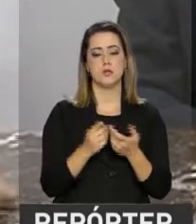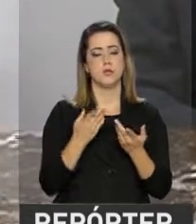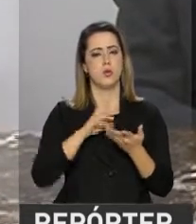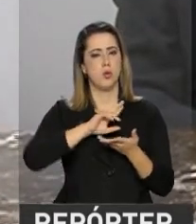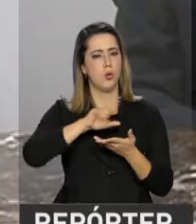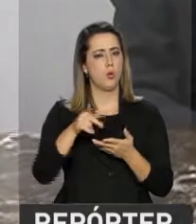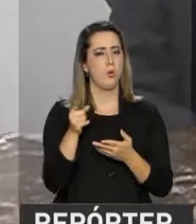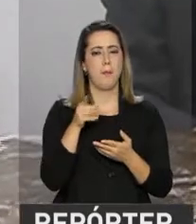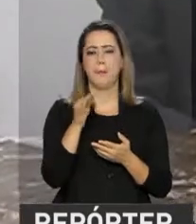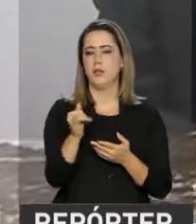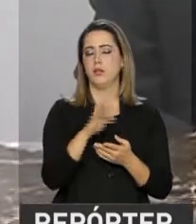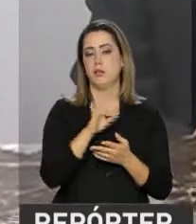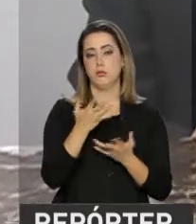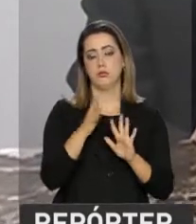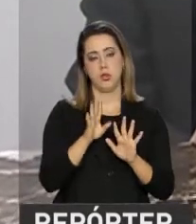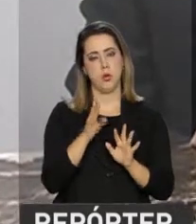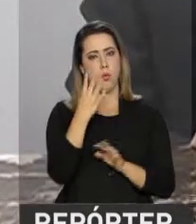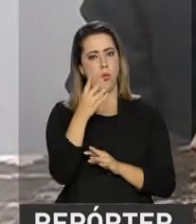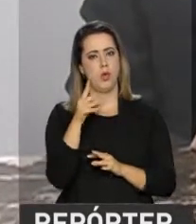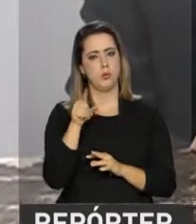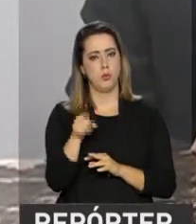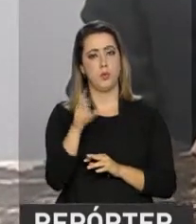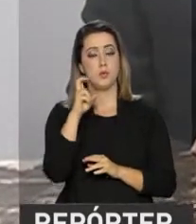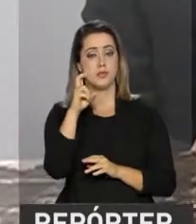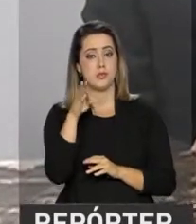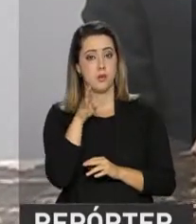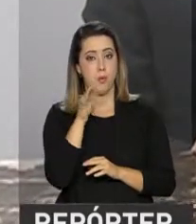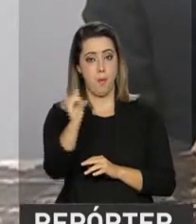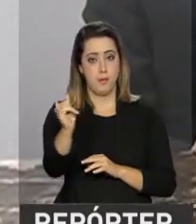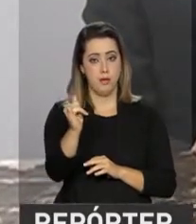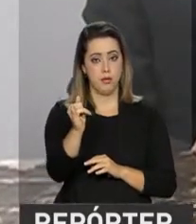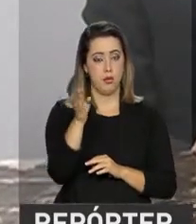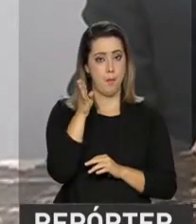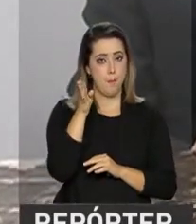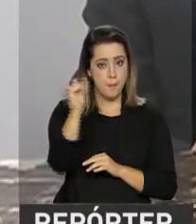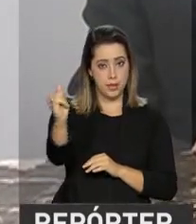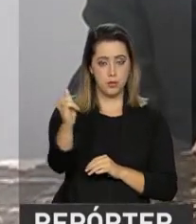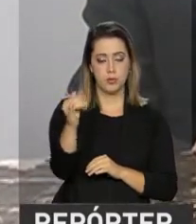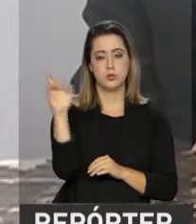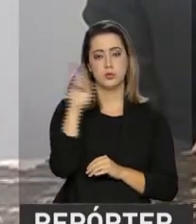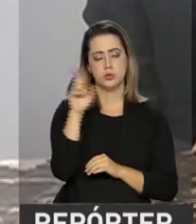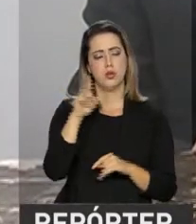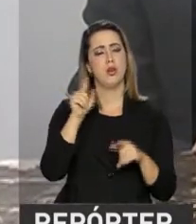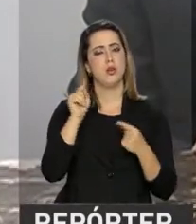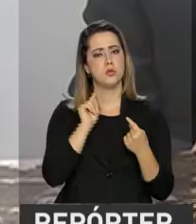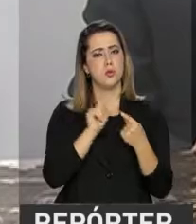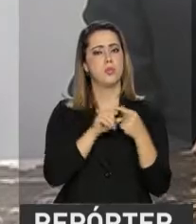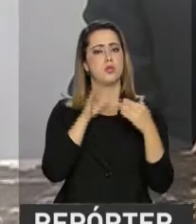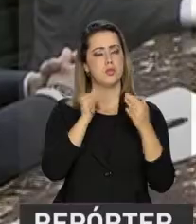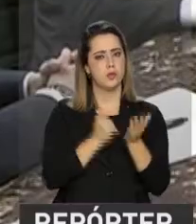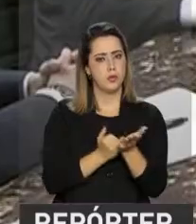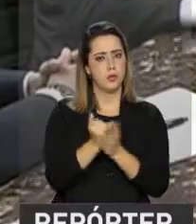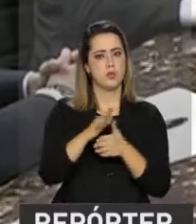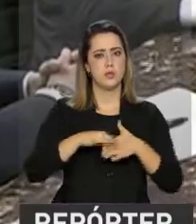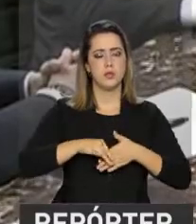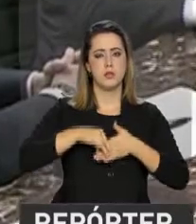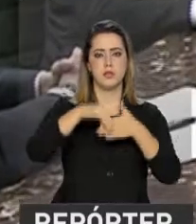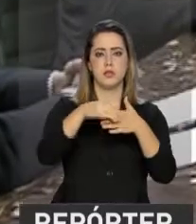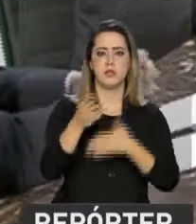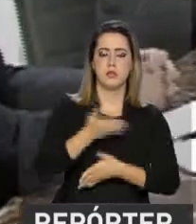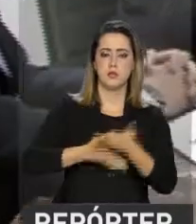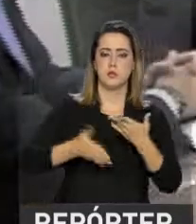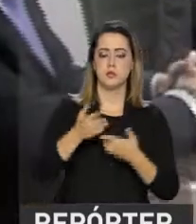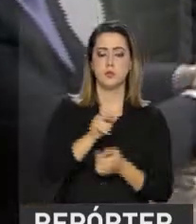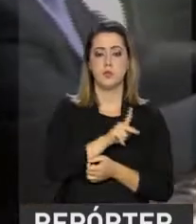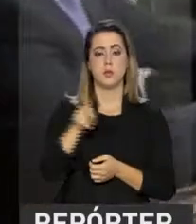mais, totalizando esses 4,5 bilhões. E o objetivo é manter a liderança de mercado que a GM tem. O presidente Michel